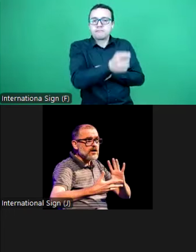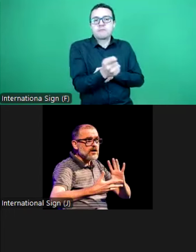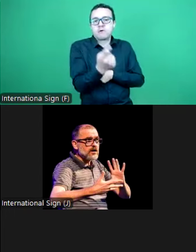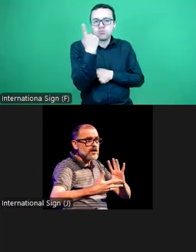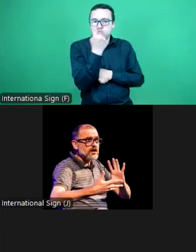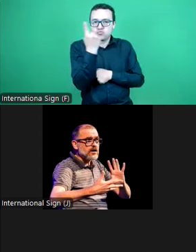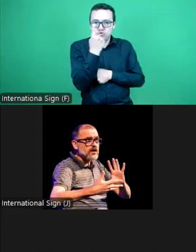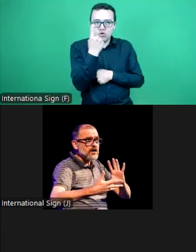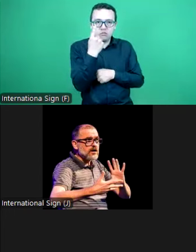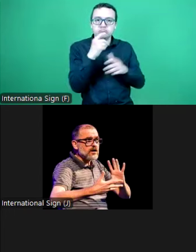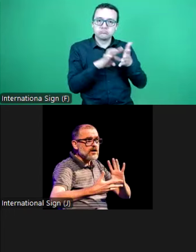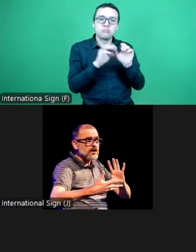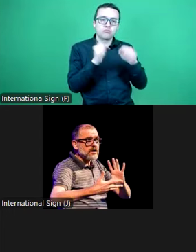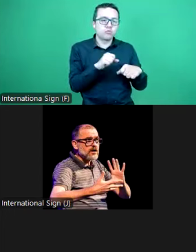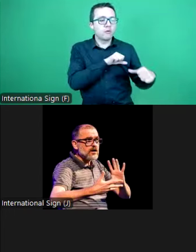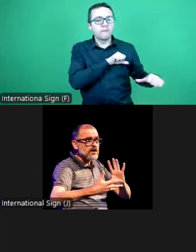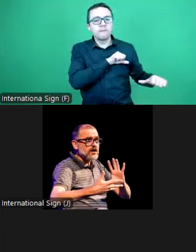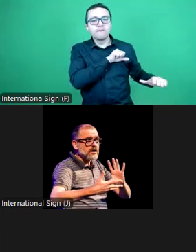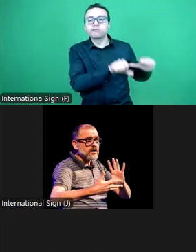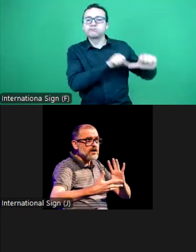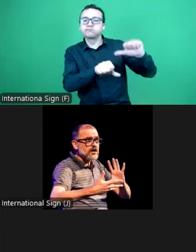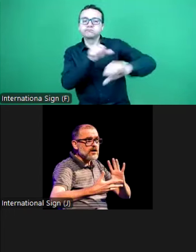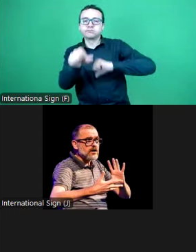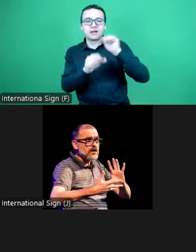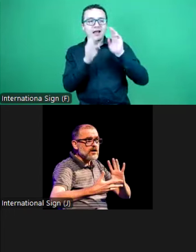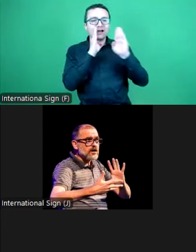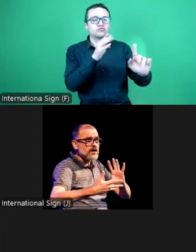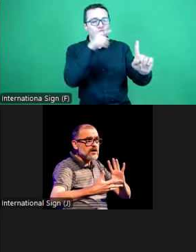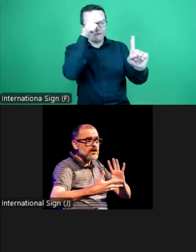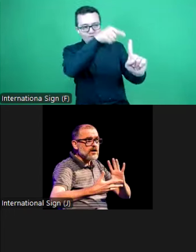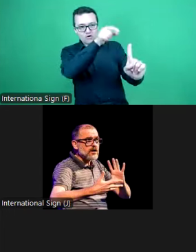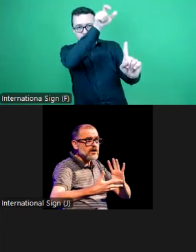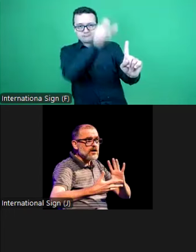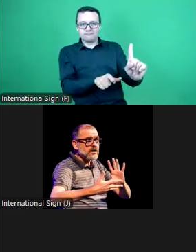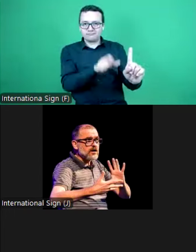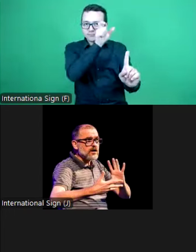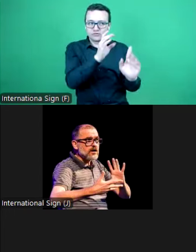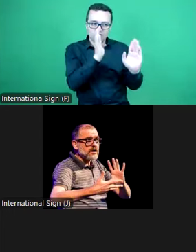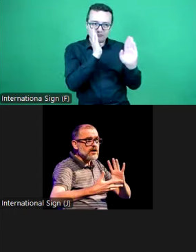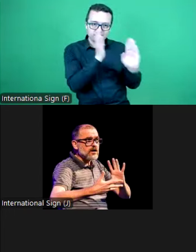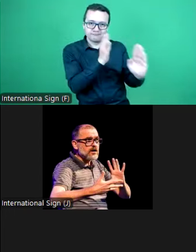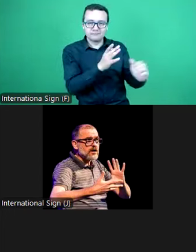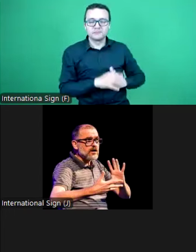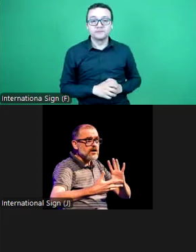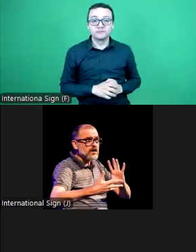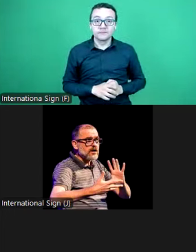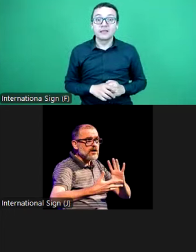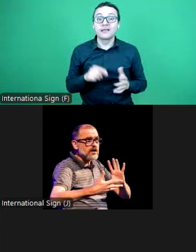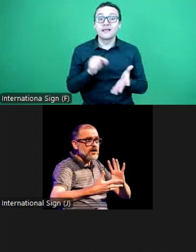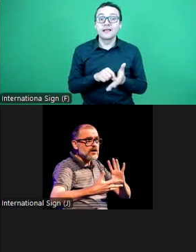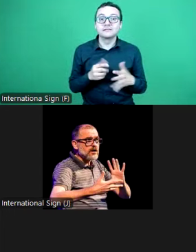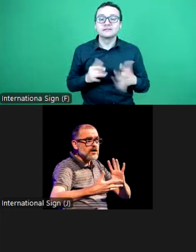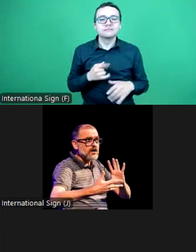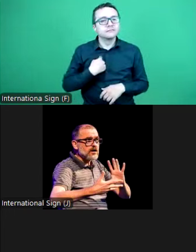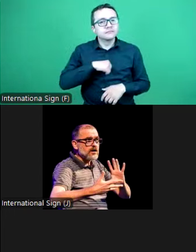ou seja, com foco no paciente. Então, com isso, a gente está interessado em que tenha um desfecho depois do atendimento. Não